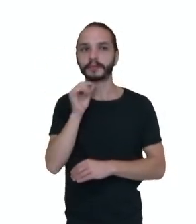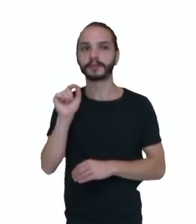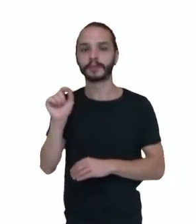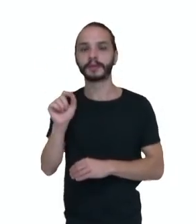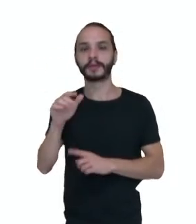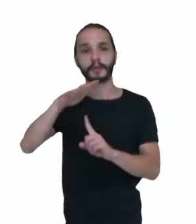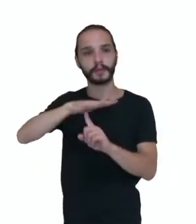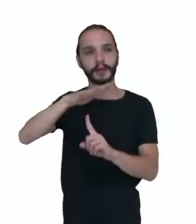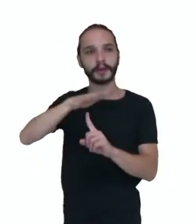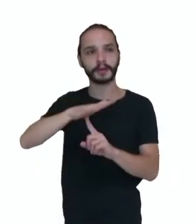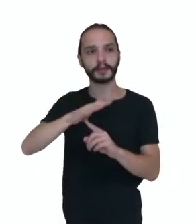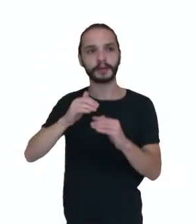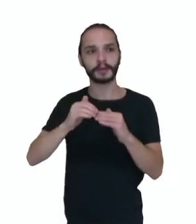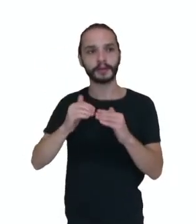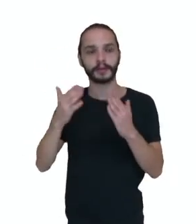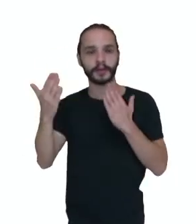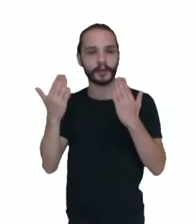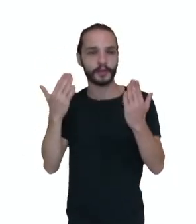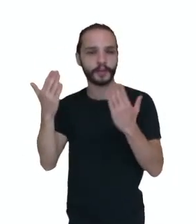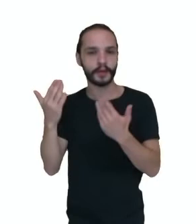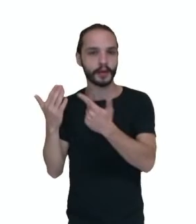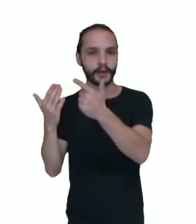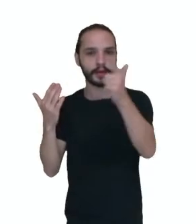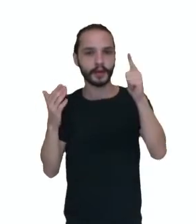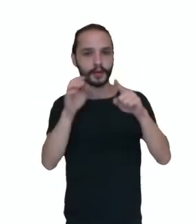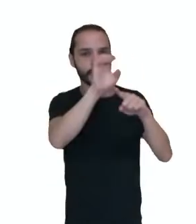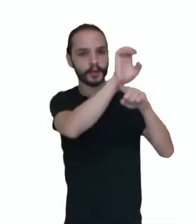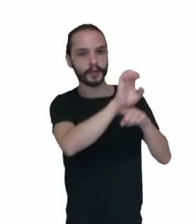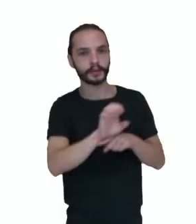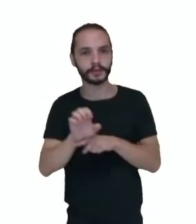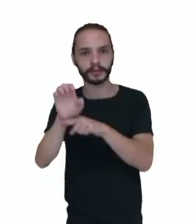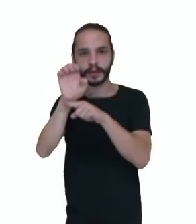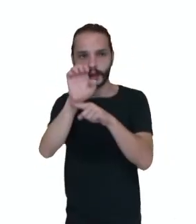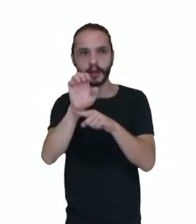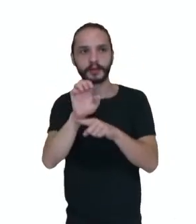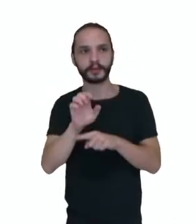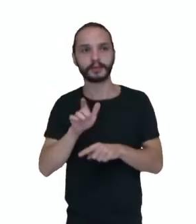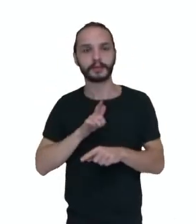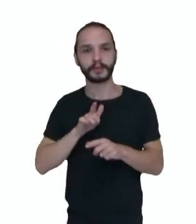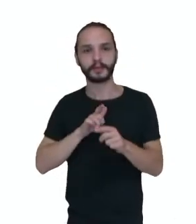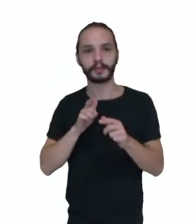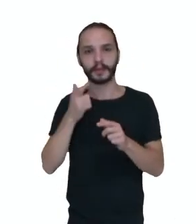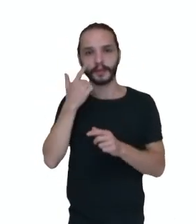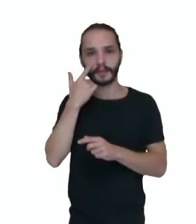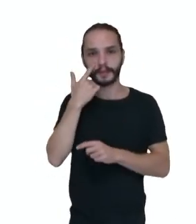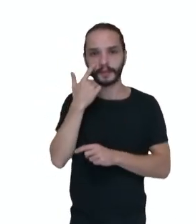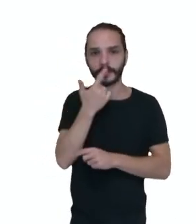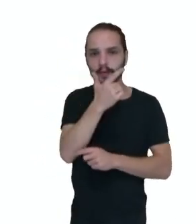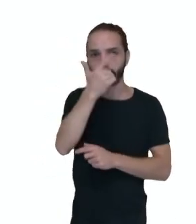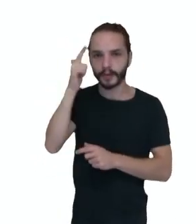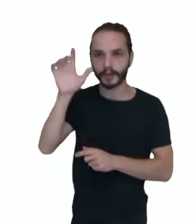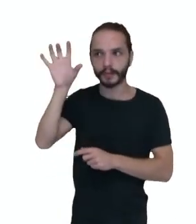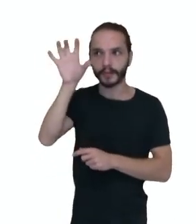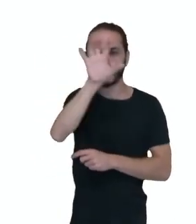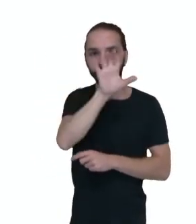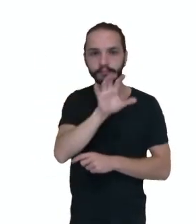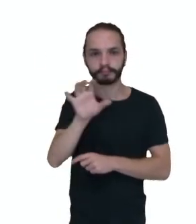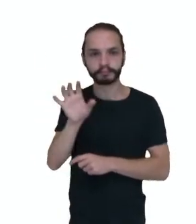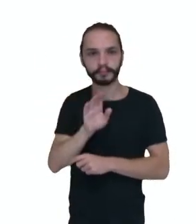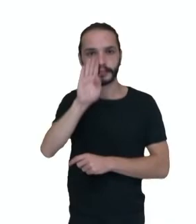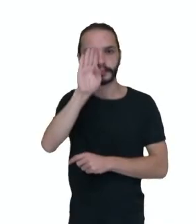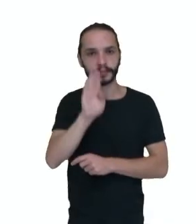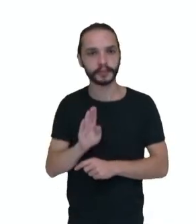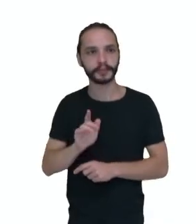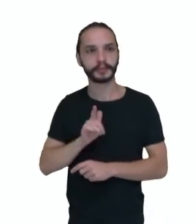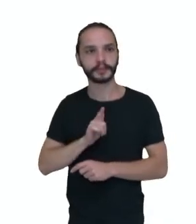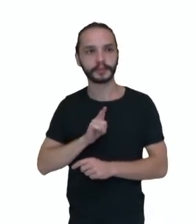no Paraná, né, comparado com outros estados e também observando ali as características de outras regiões do Brasil, ele está